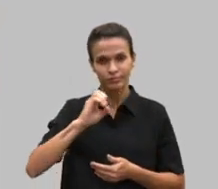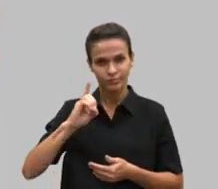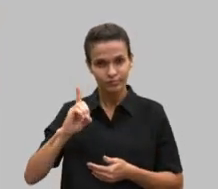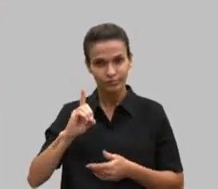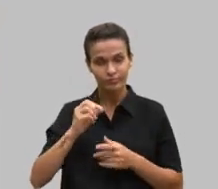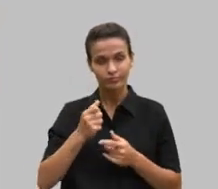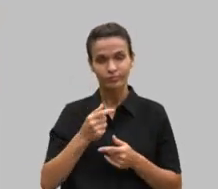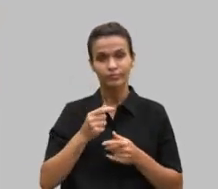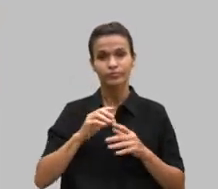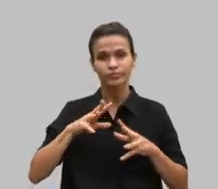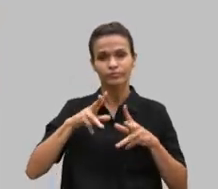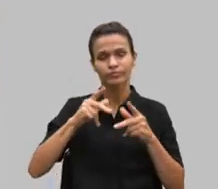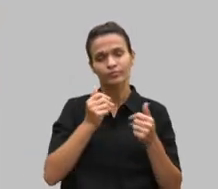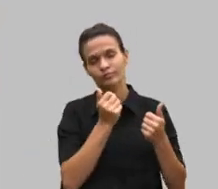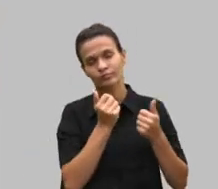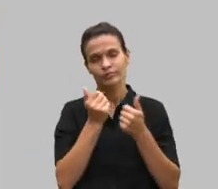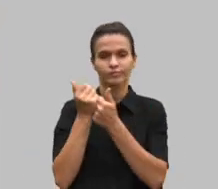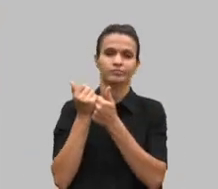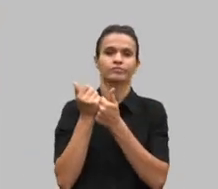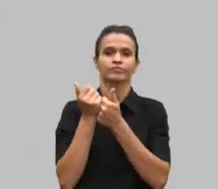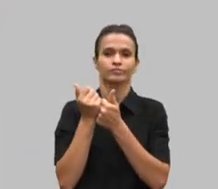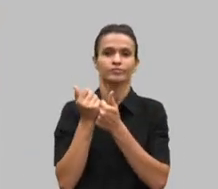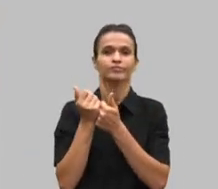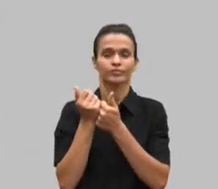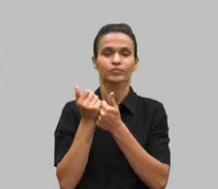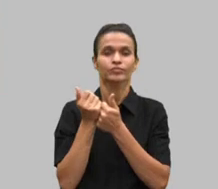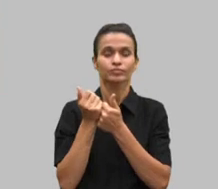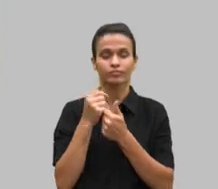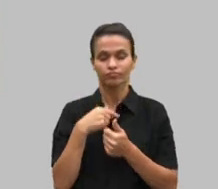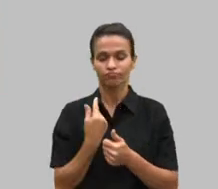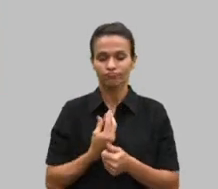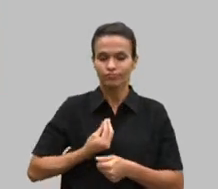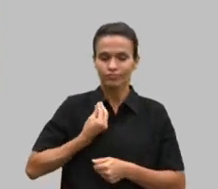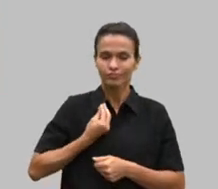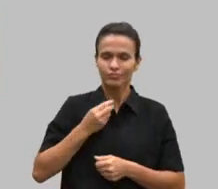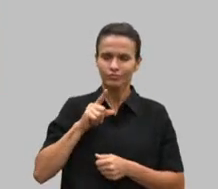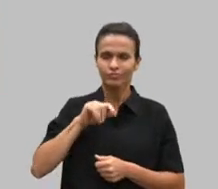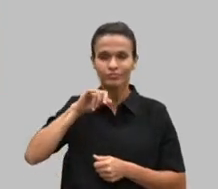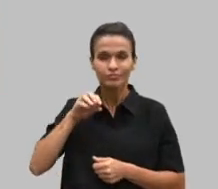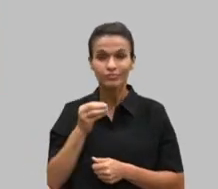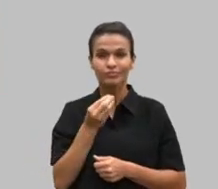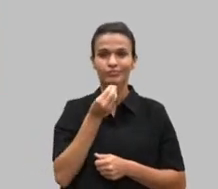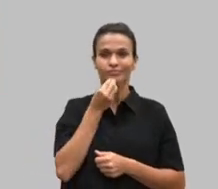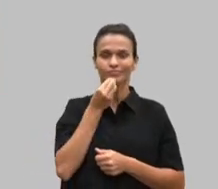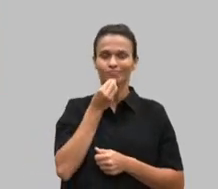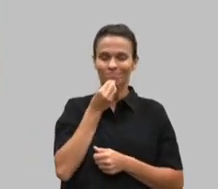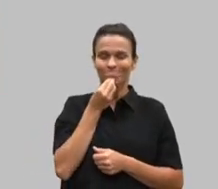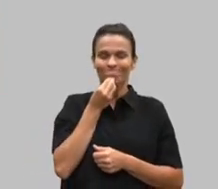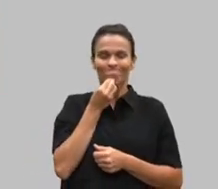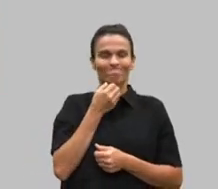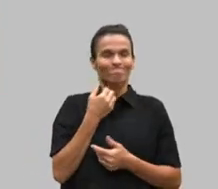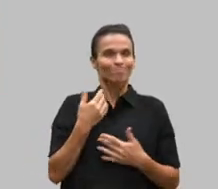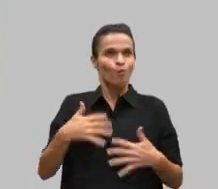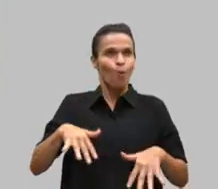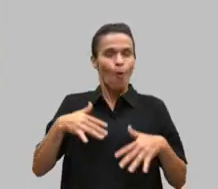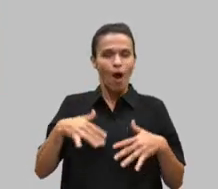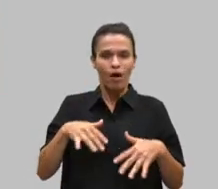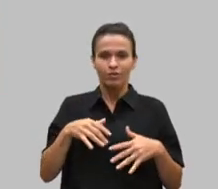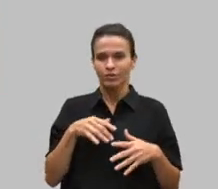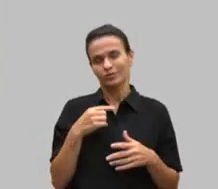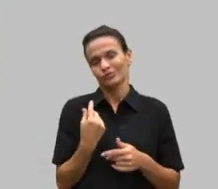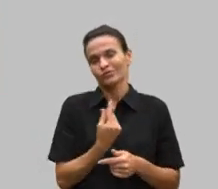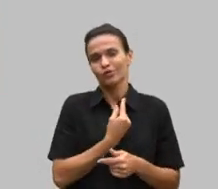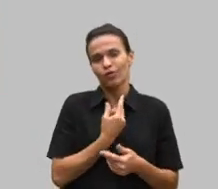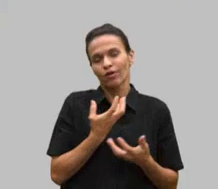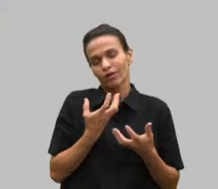nos apoiou até então porque estamos aqui é uma oportunidade é muito grande para muitos de nós eu só queria falar isso